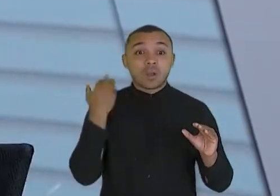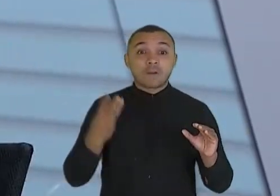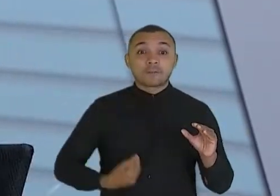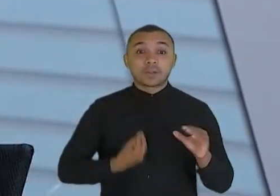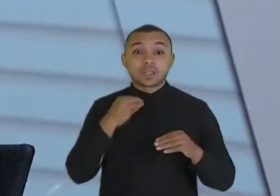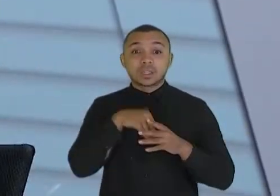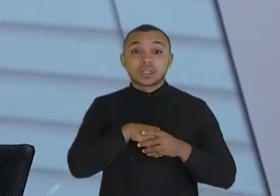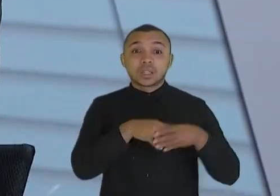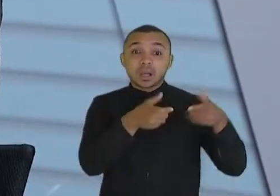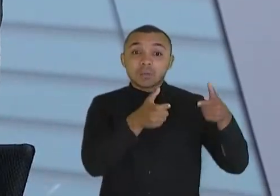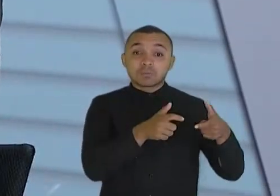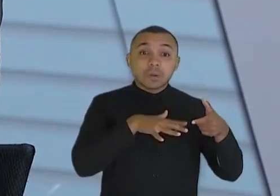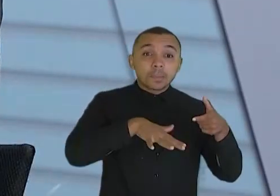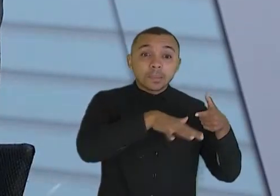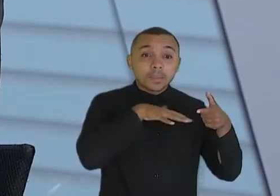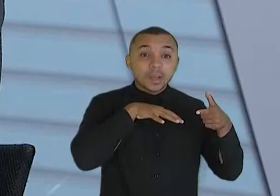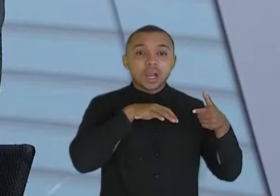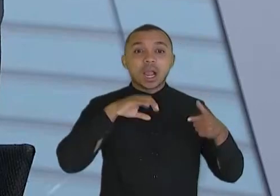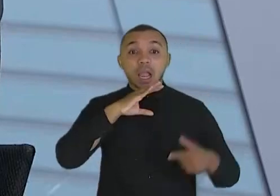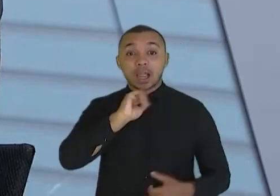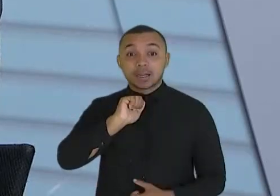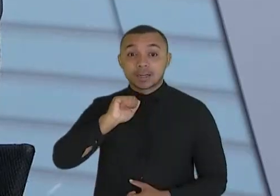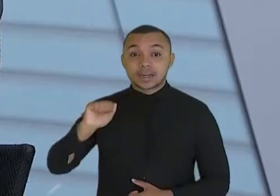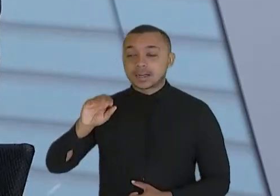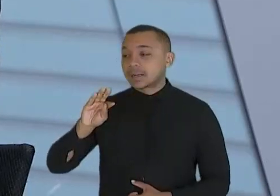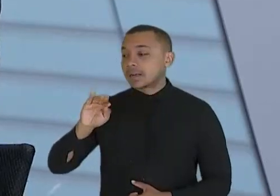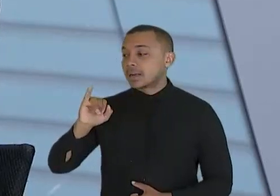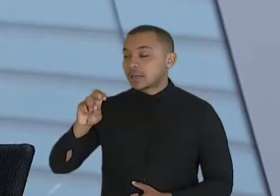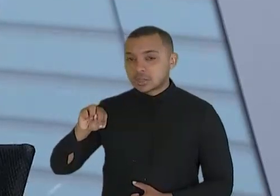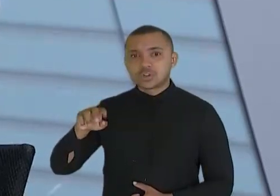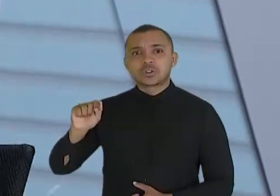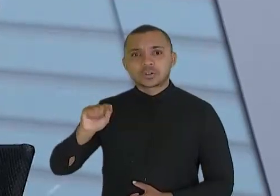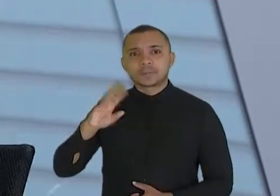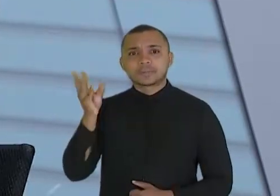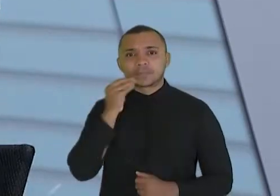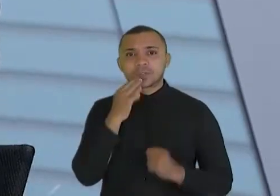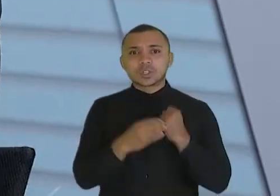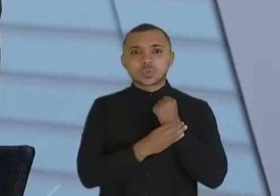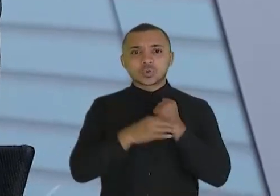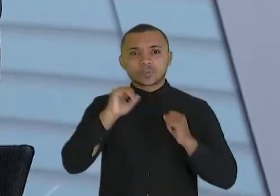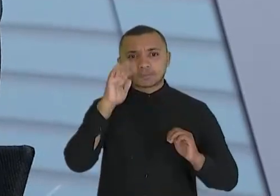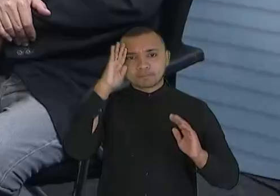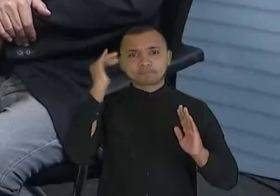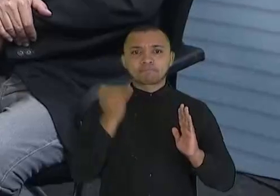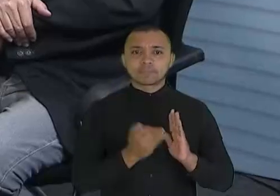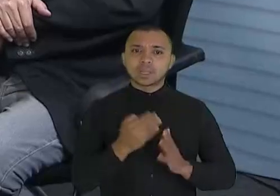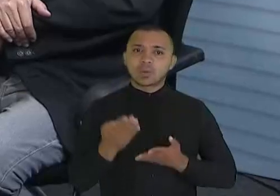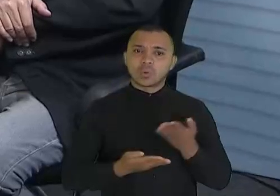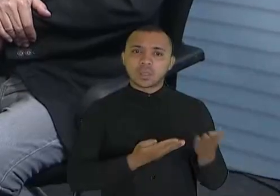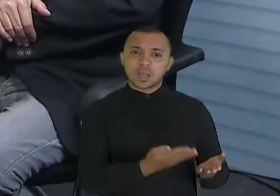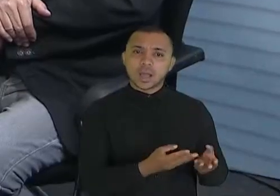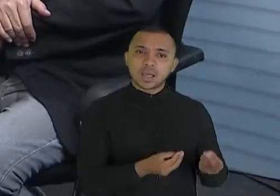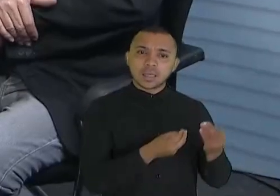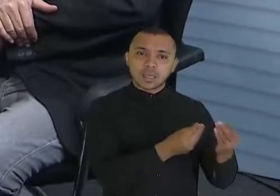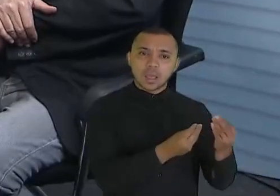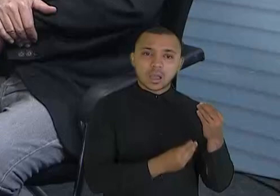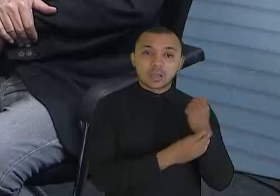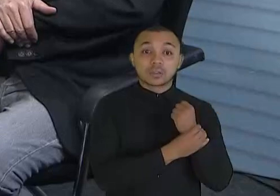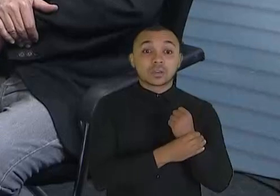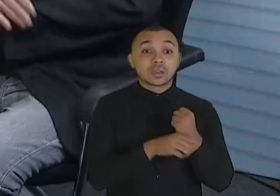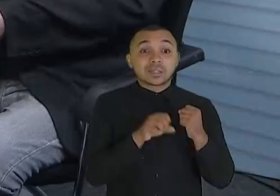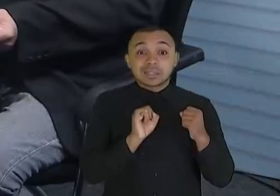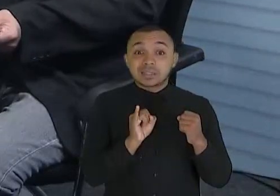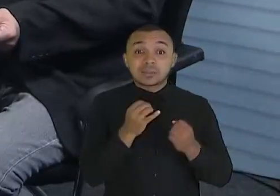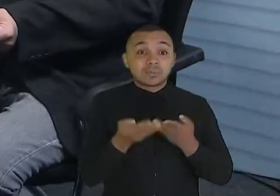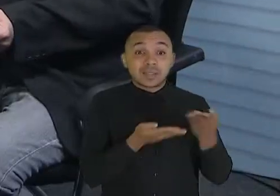Caatinga. Exatamente. Ou seja, nós temos o dever de proteger. Proteger, principalmente. Porque se a gente não proteger,